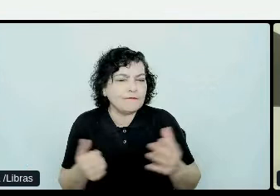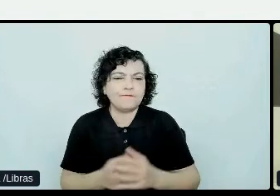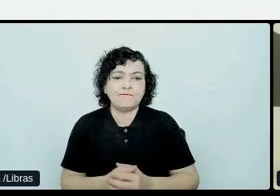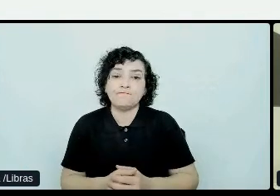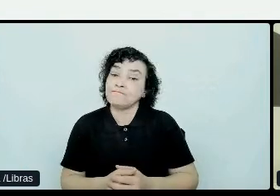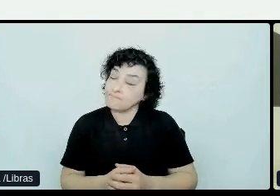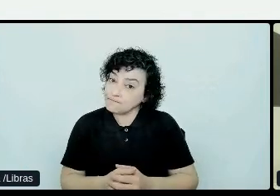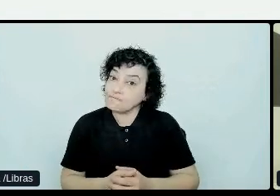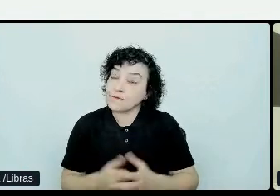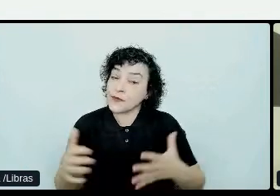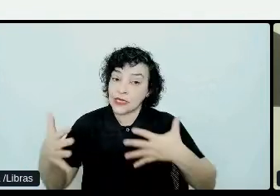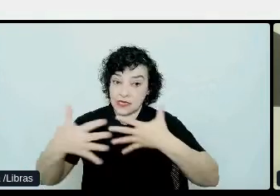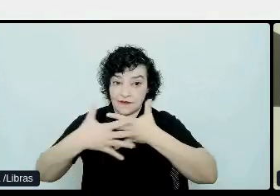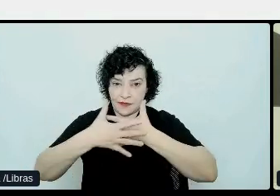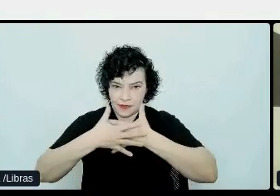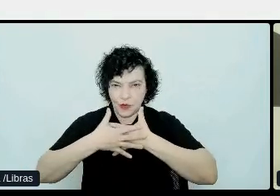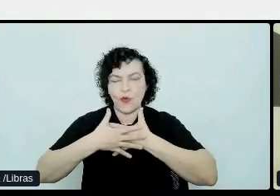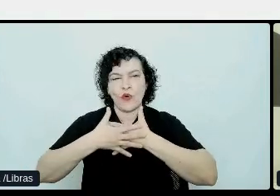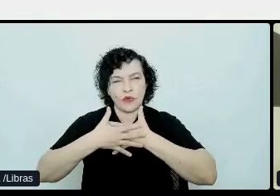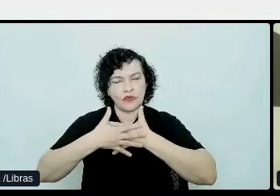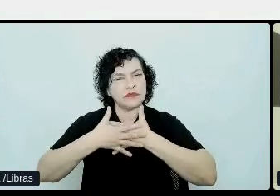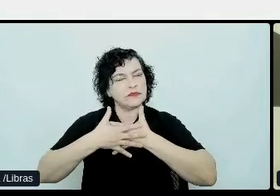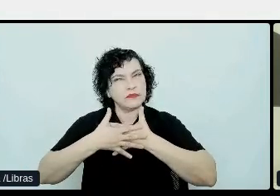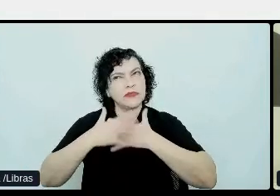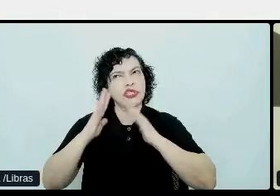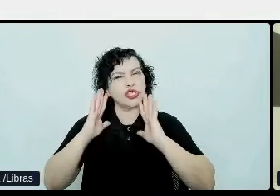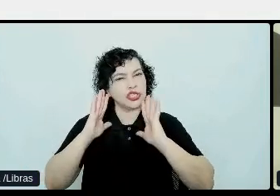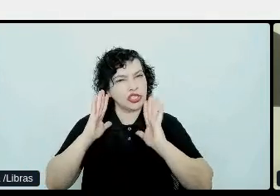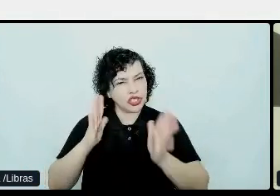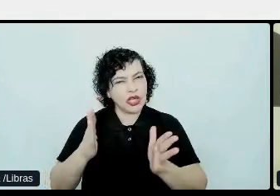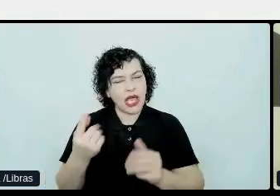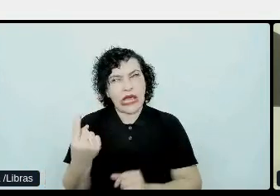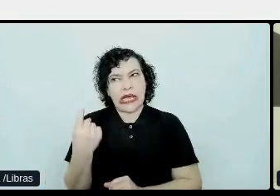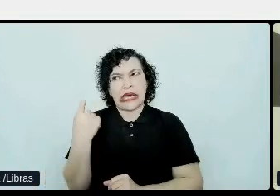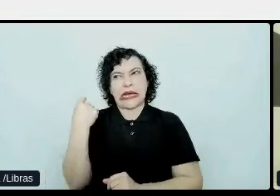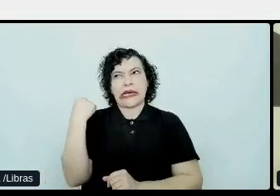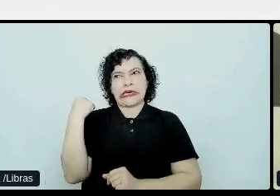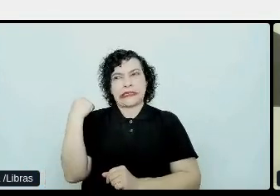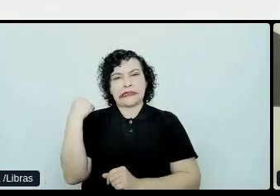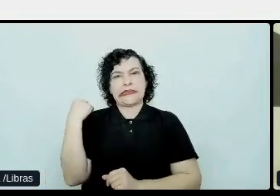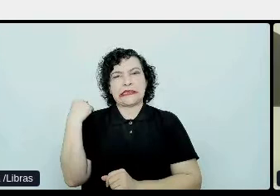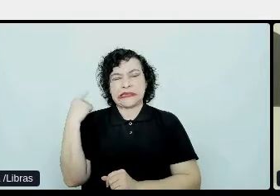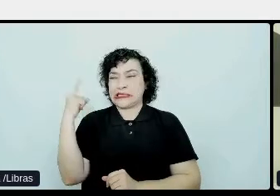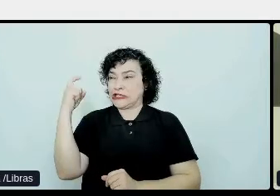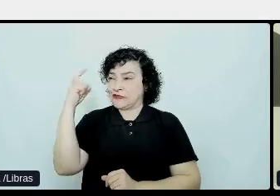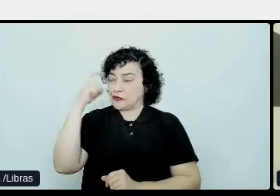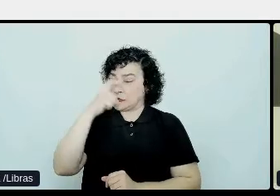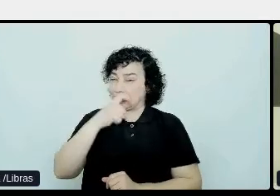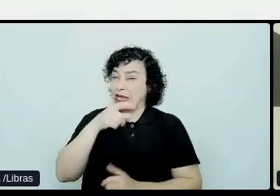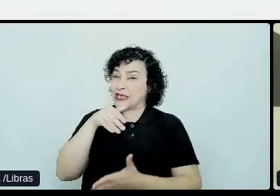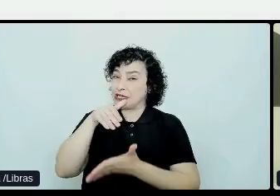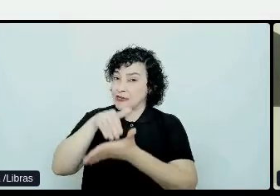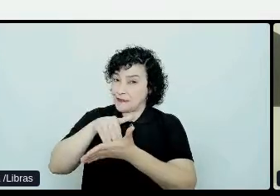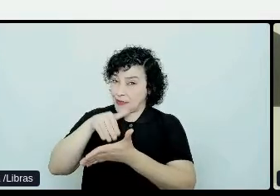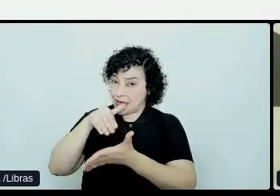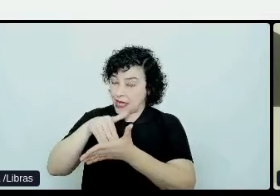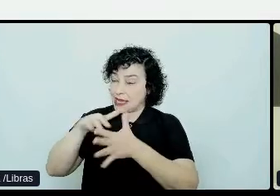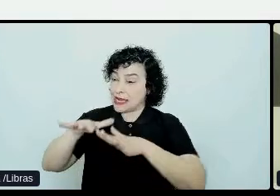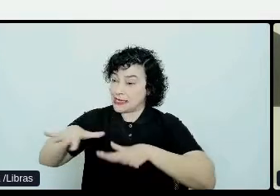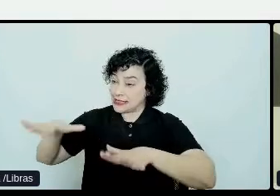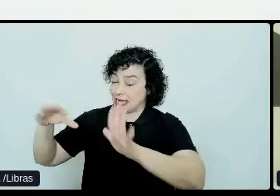Esse framework ele é fruto, né, de algumas dificuldades que eu tive como designer, né, para poder trabalhar